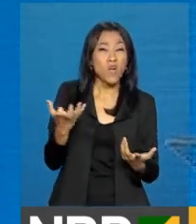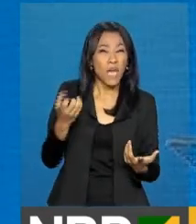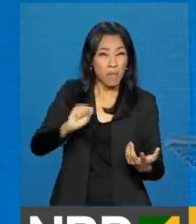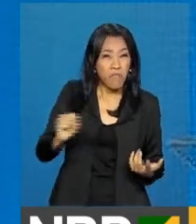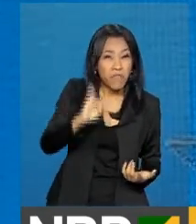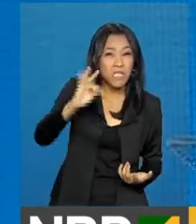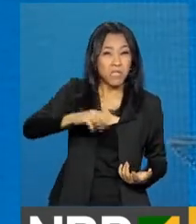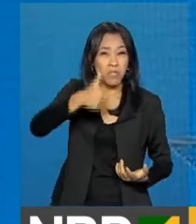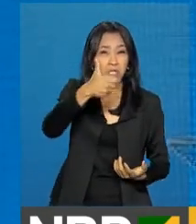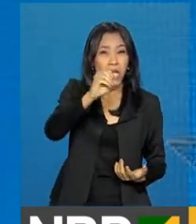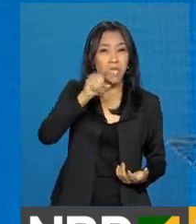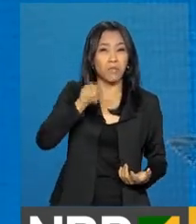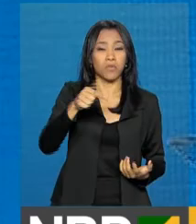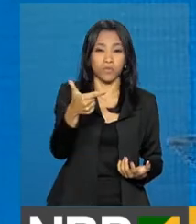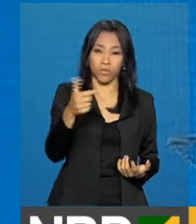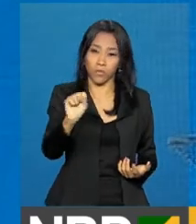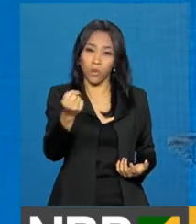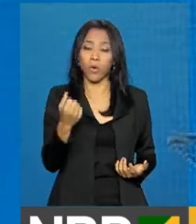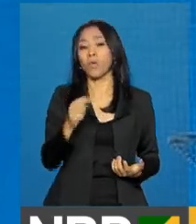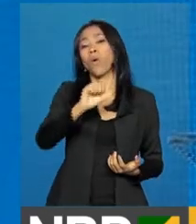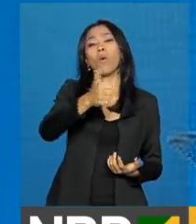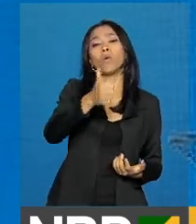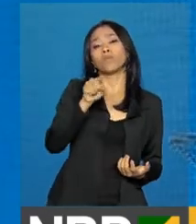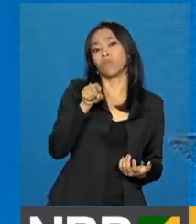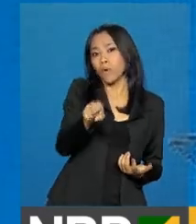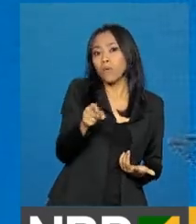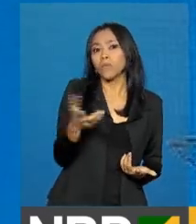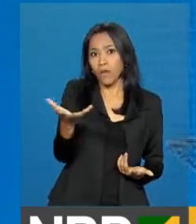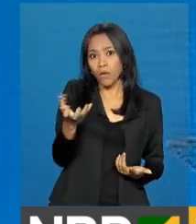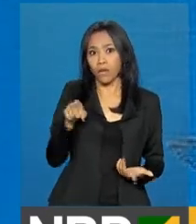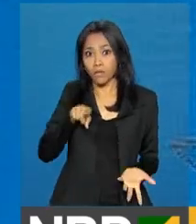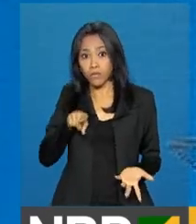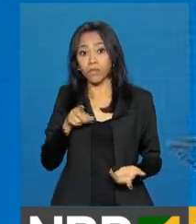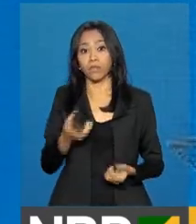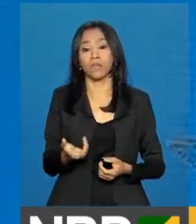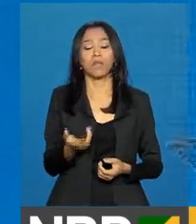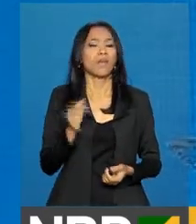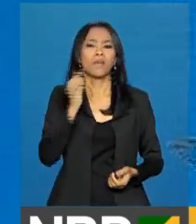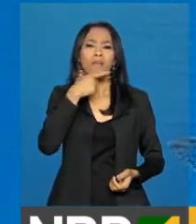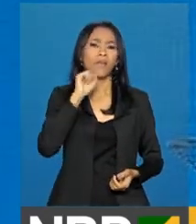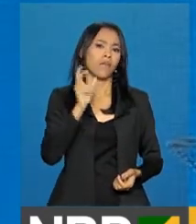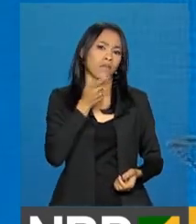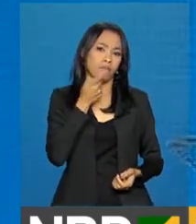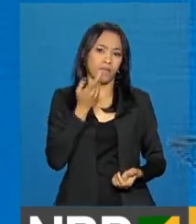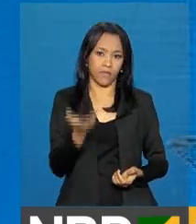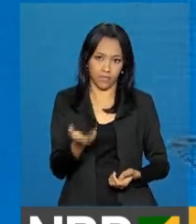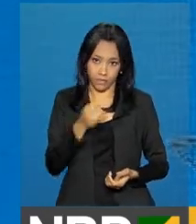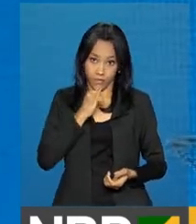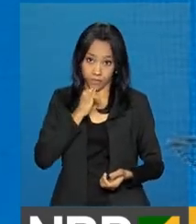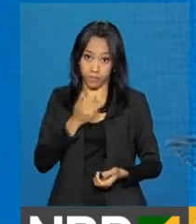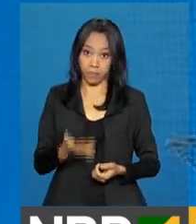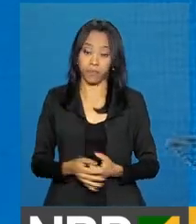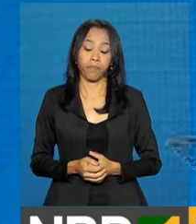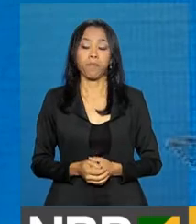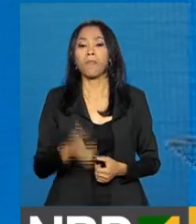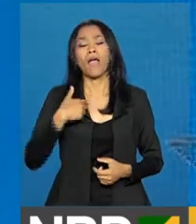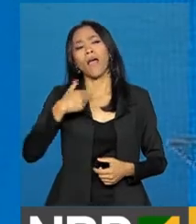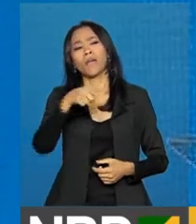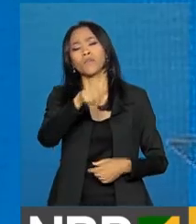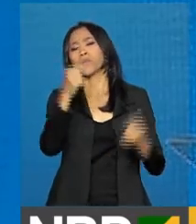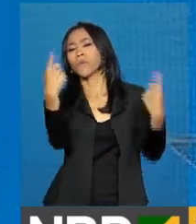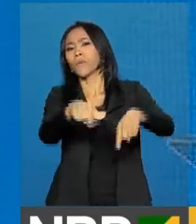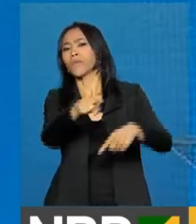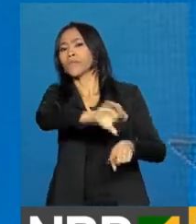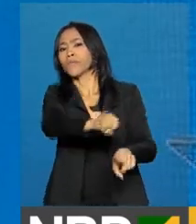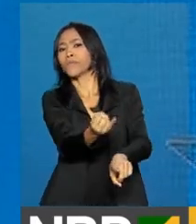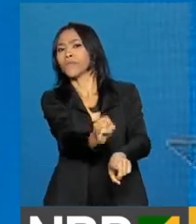inflação de 10,28, 11 pontos. Quem haverá de dizer também o seguinte: eu sou contra esses